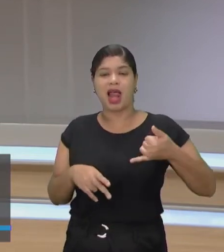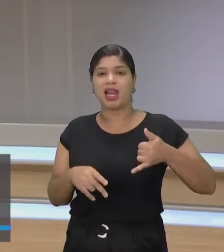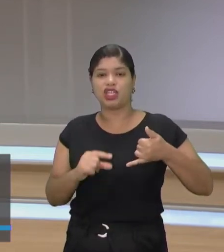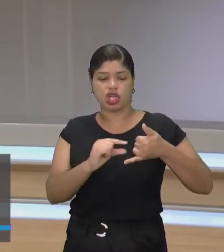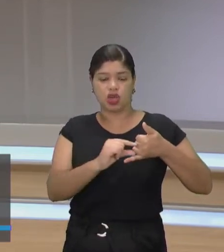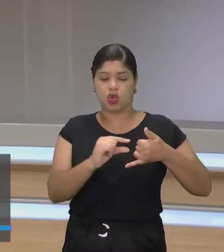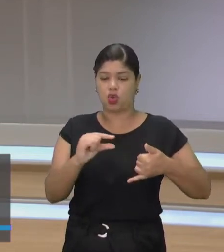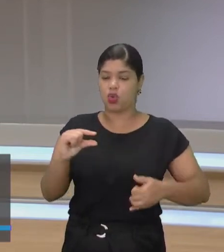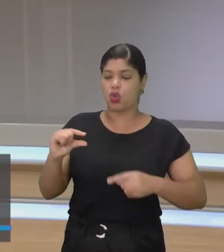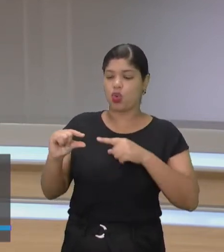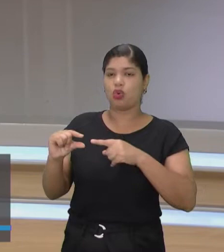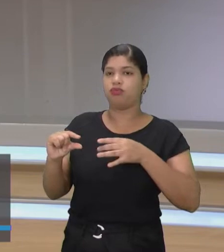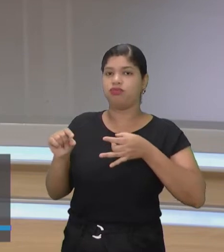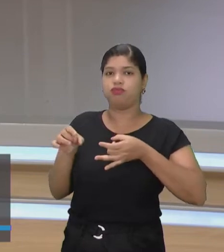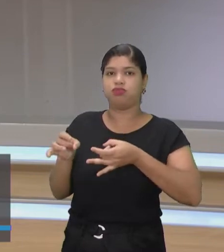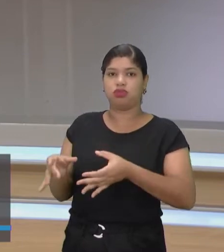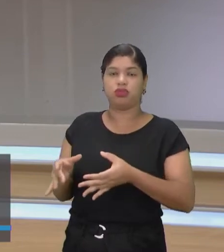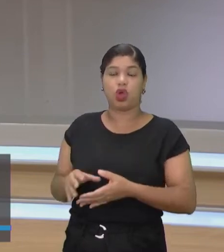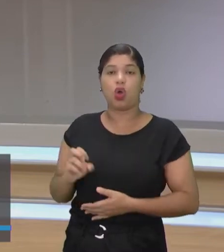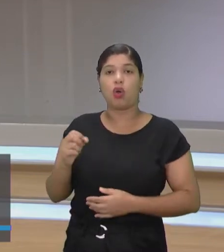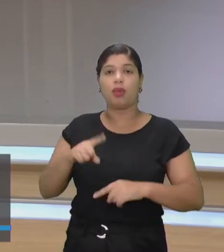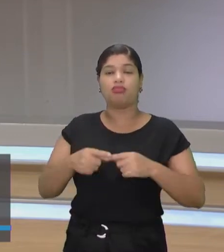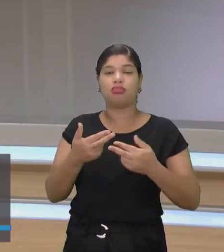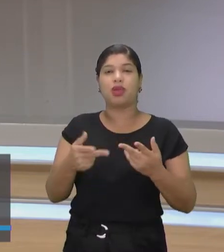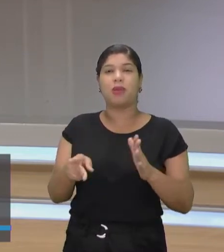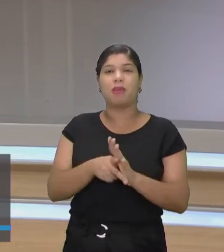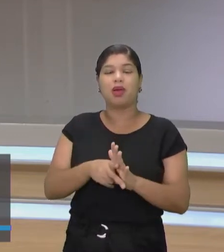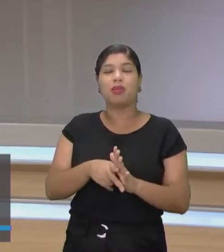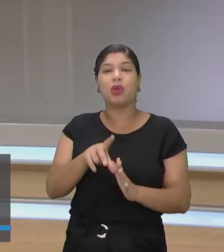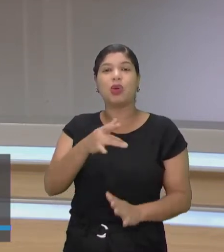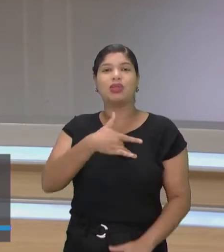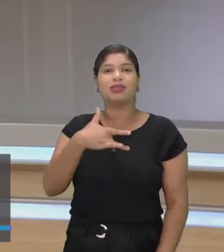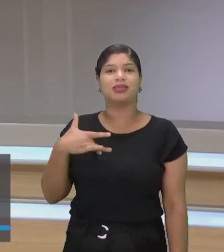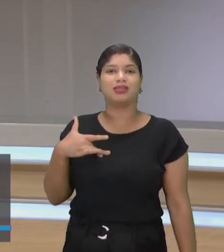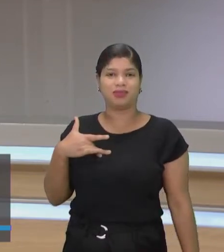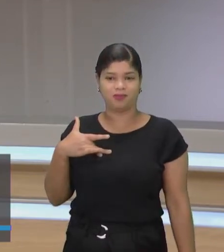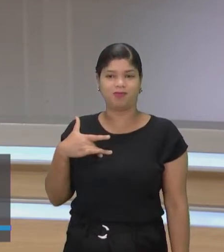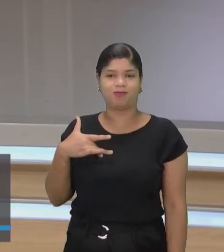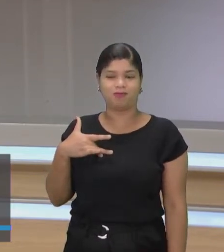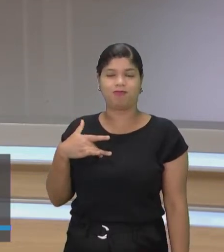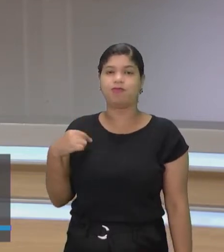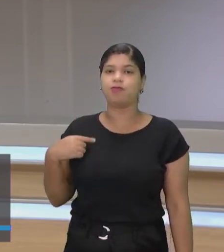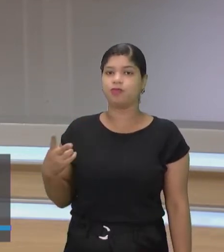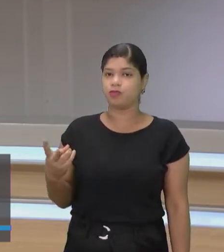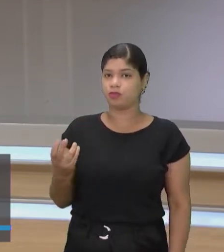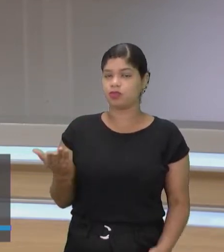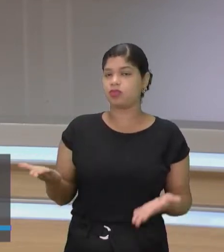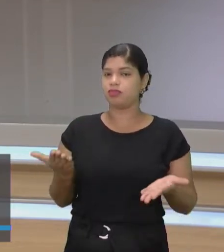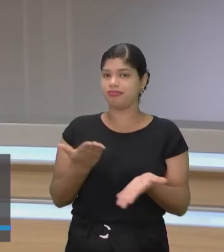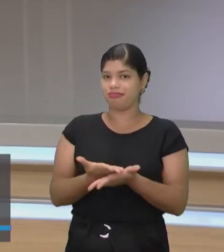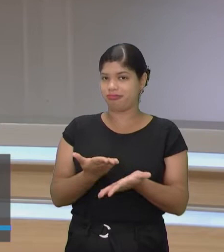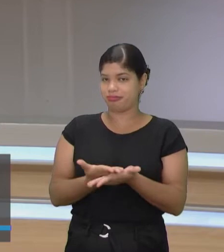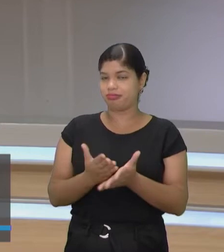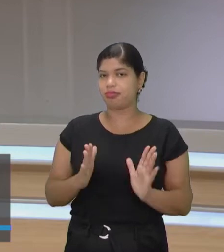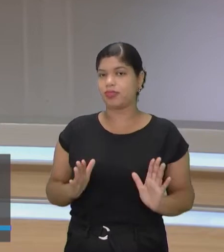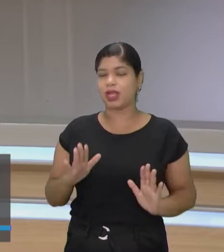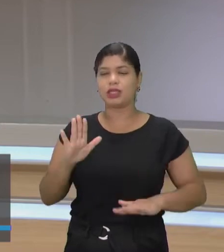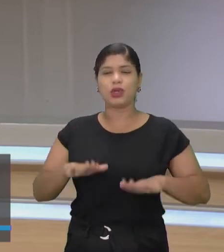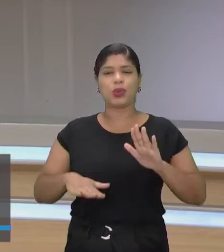produtos químicos ou até a materiais de saúde, que é o que a gente vai ver ao decorrer da aula. Então, dependendo